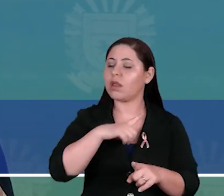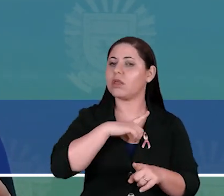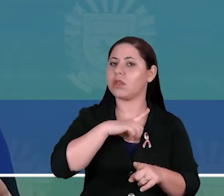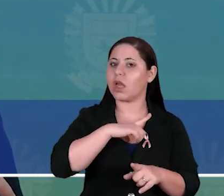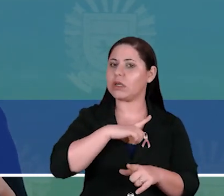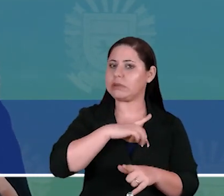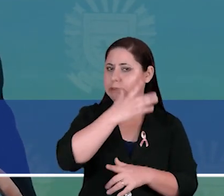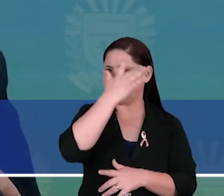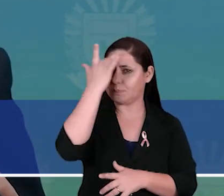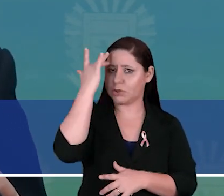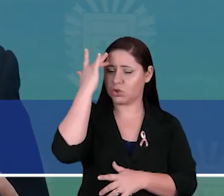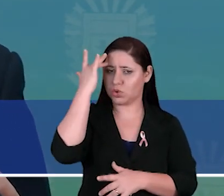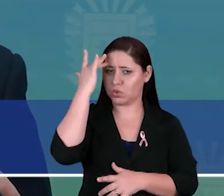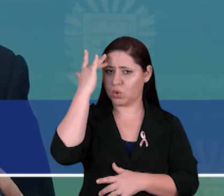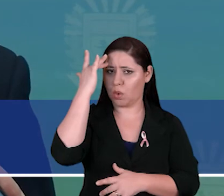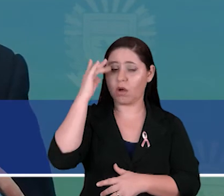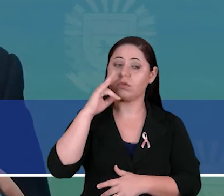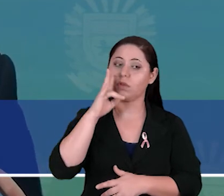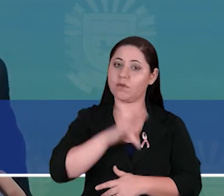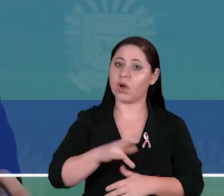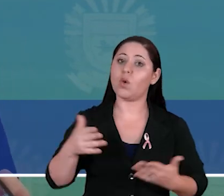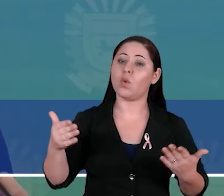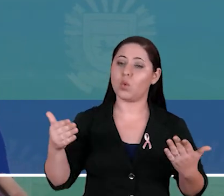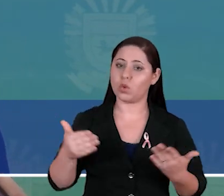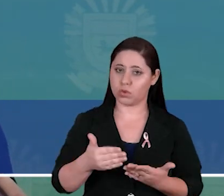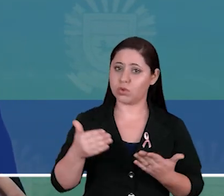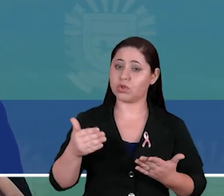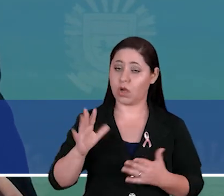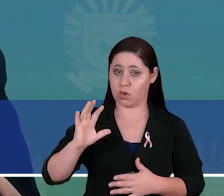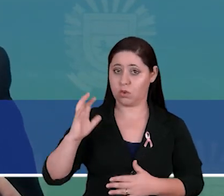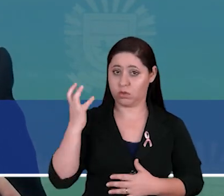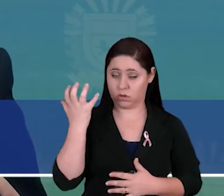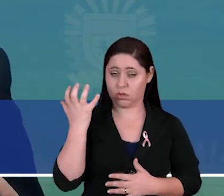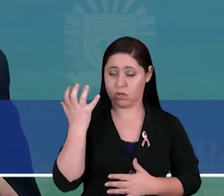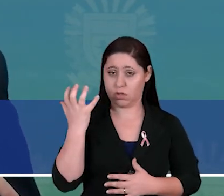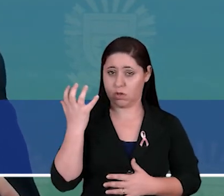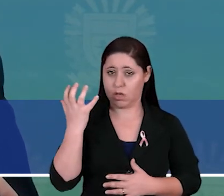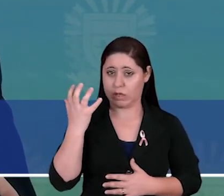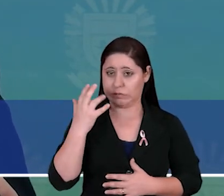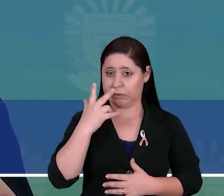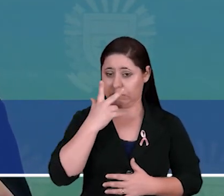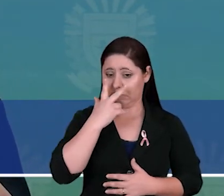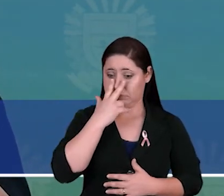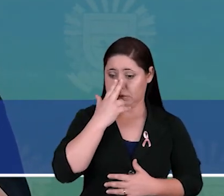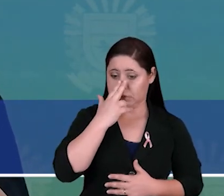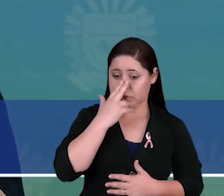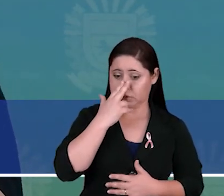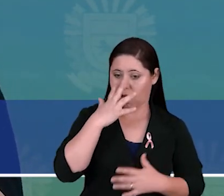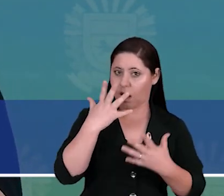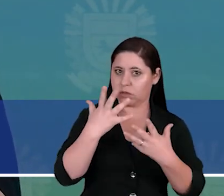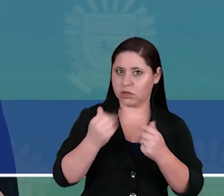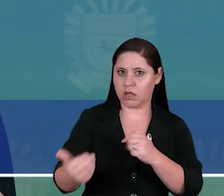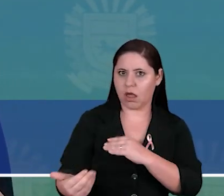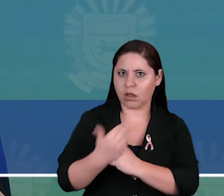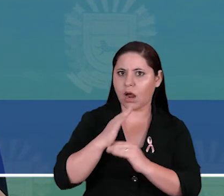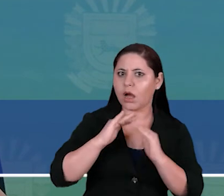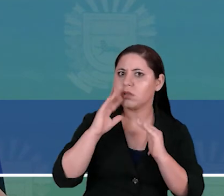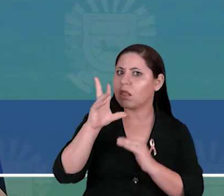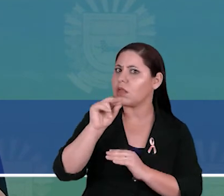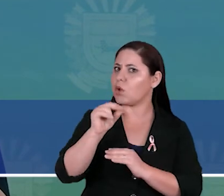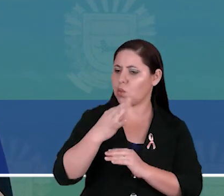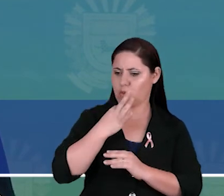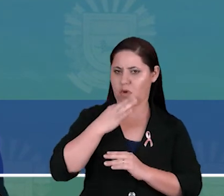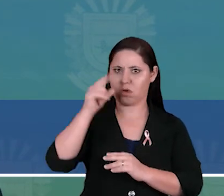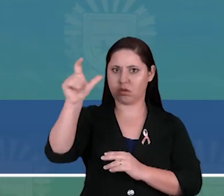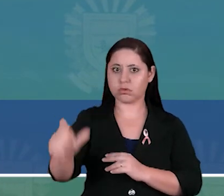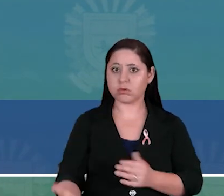violência que todo mundo vê, né, acontecendo, acaba não deixando